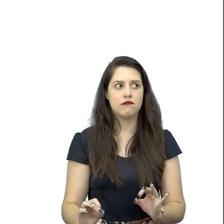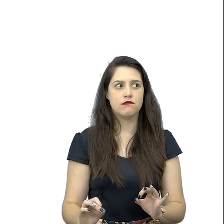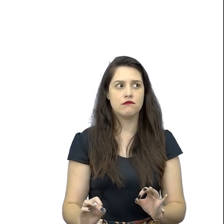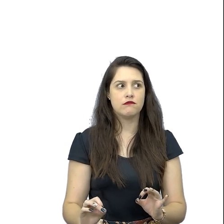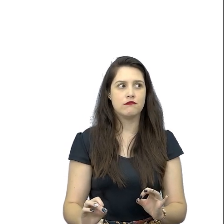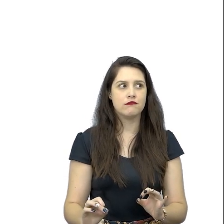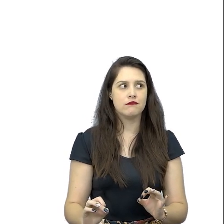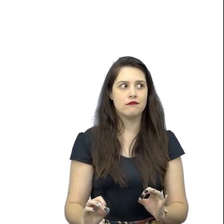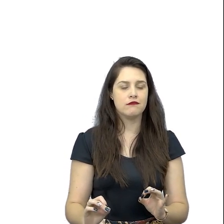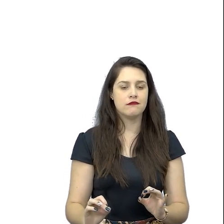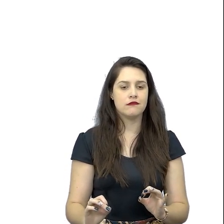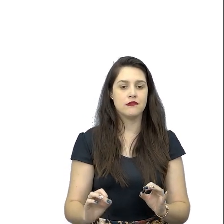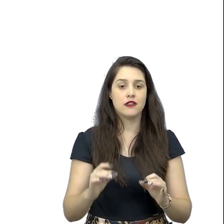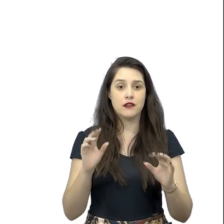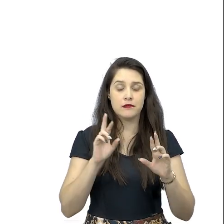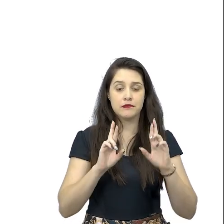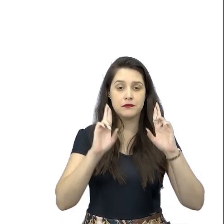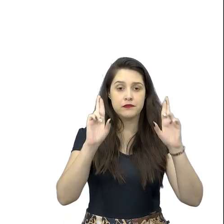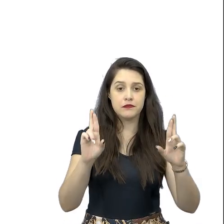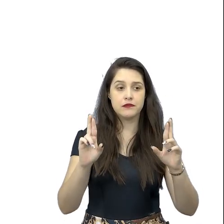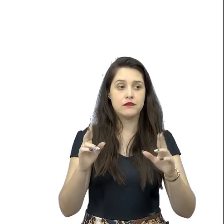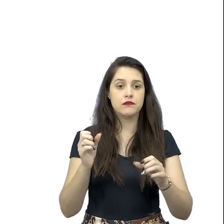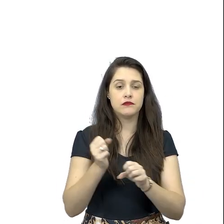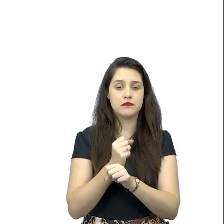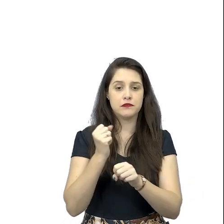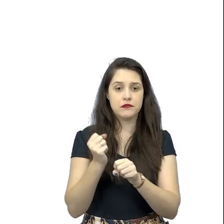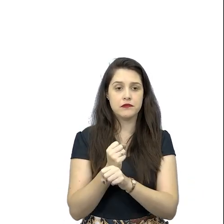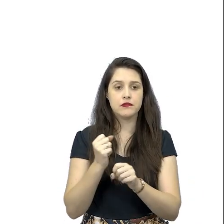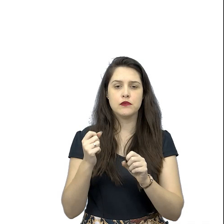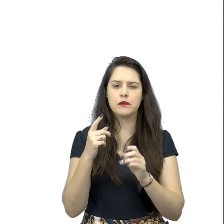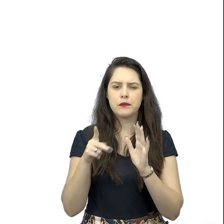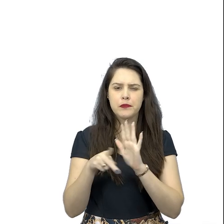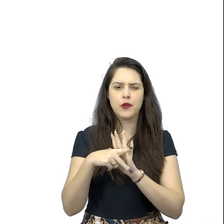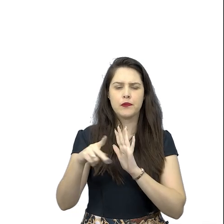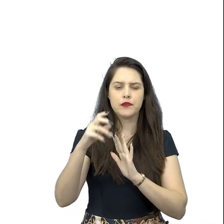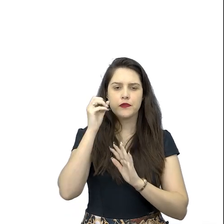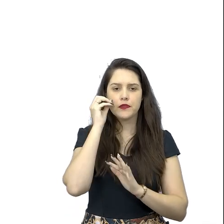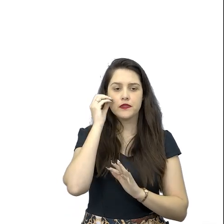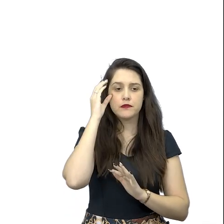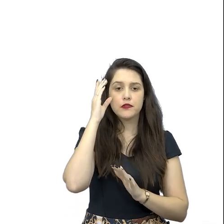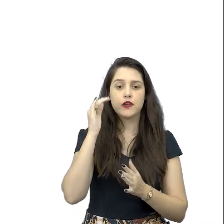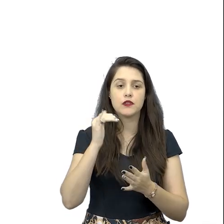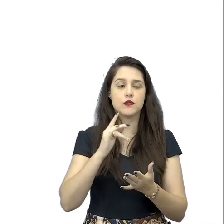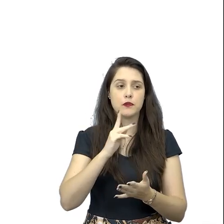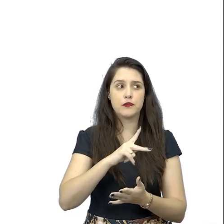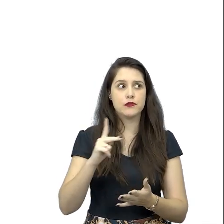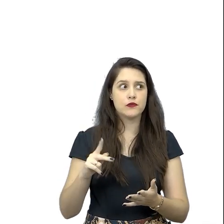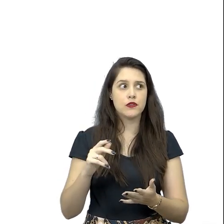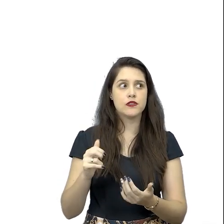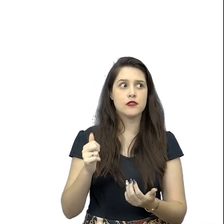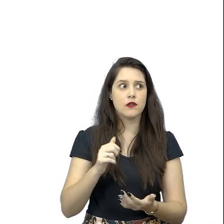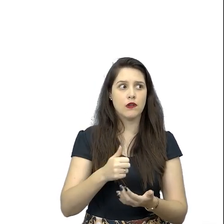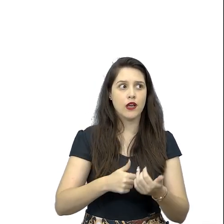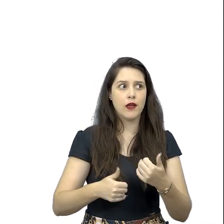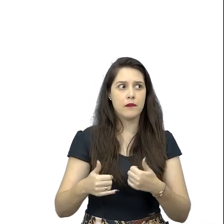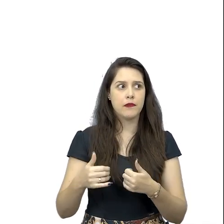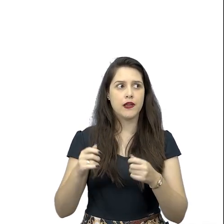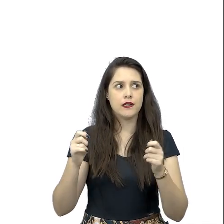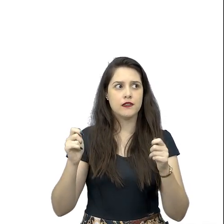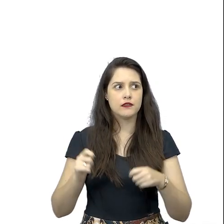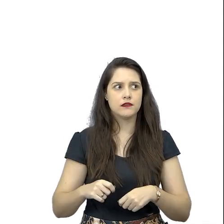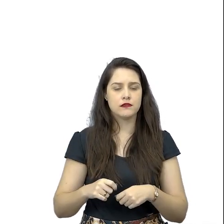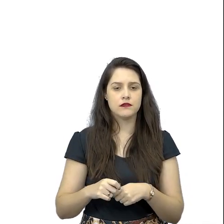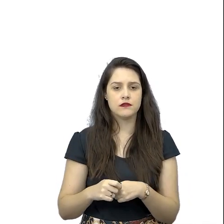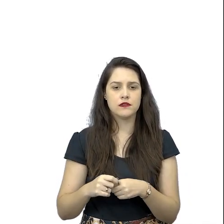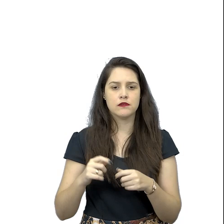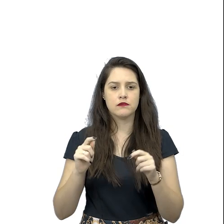autonomia, dessa responsabilidade na construção do seu próprio conhecimento. Os professores são capazes de promover esse tipo de